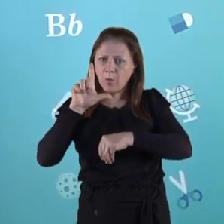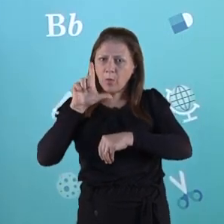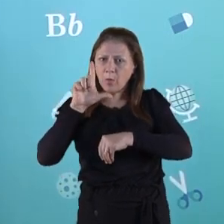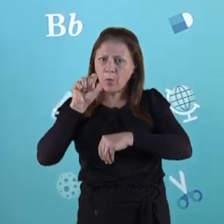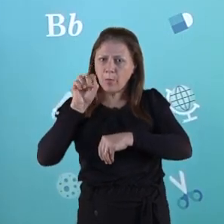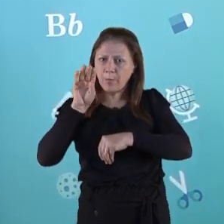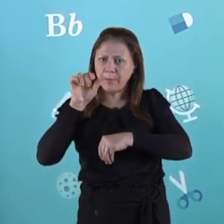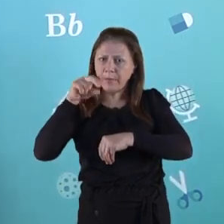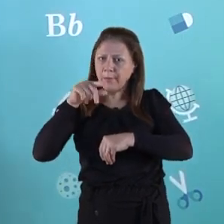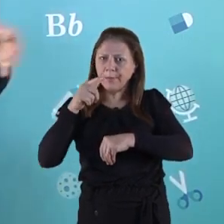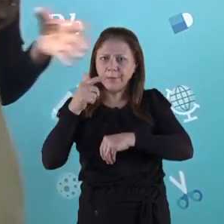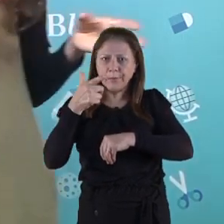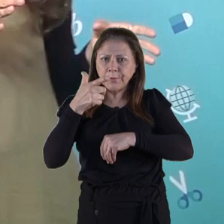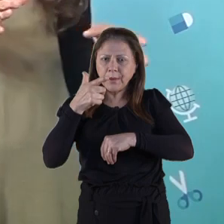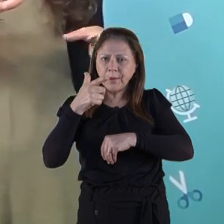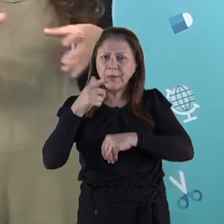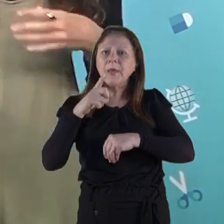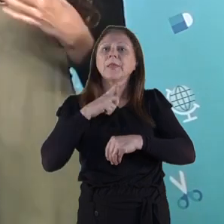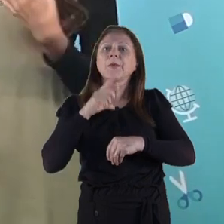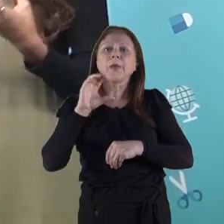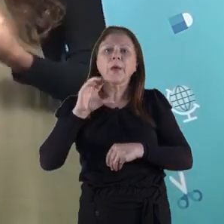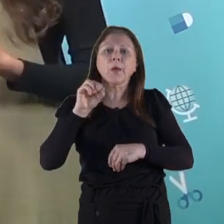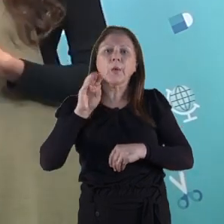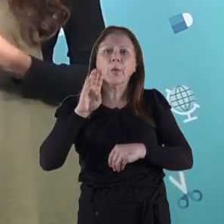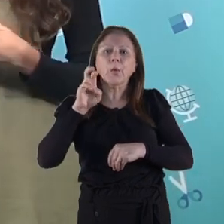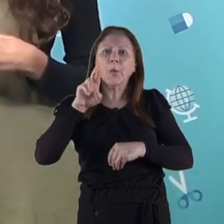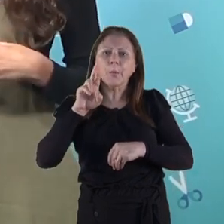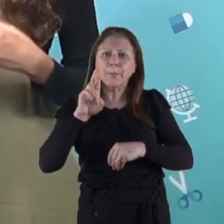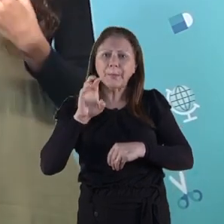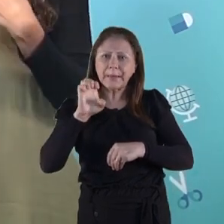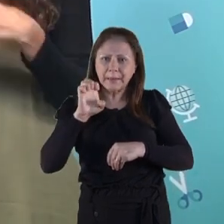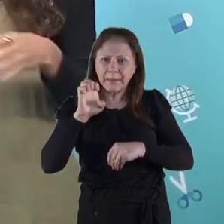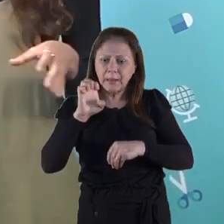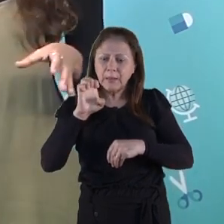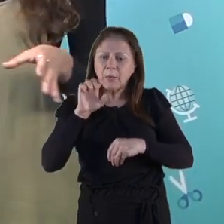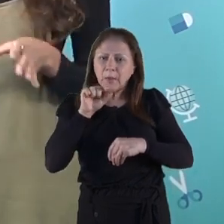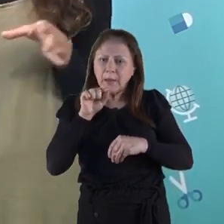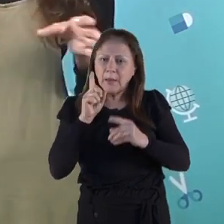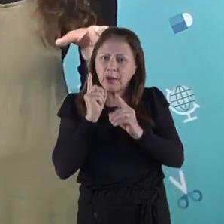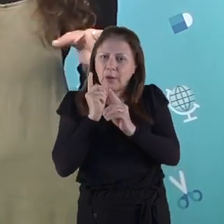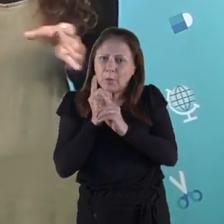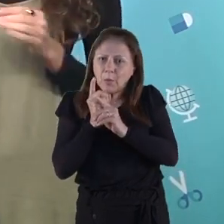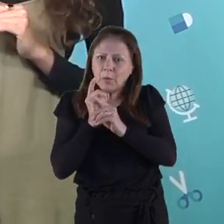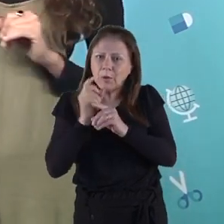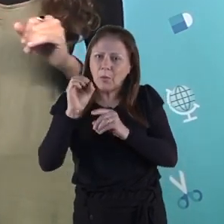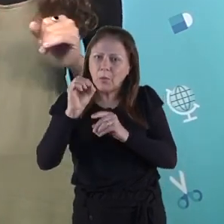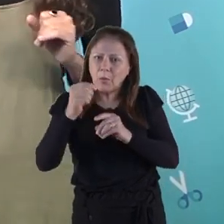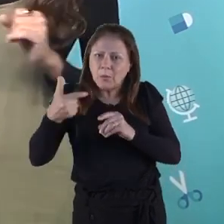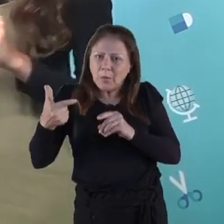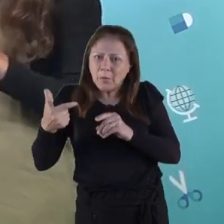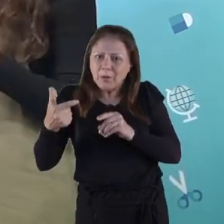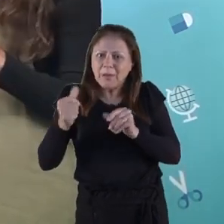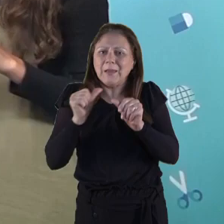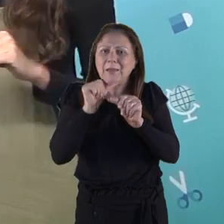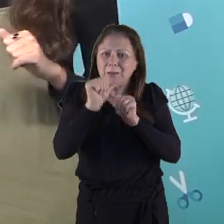a reação do cobre com o oxigênio faz com que a coloração da reação apresente a cor azul.